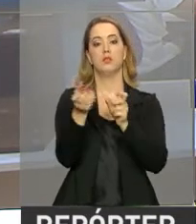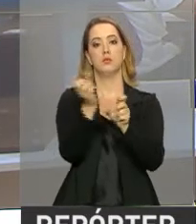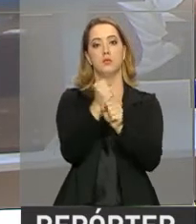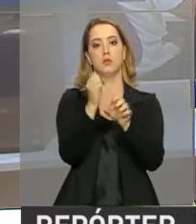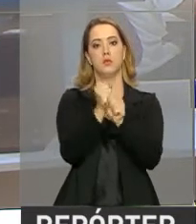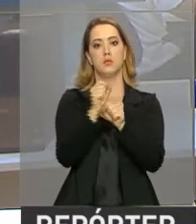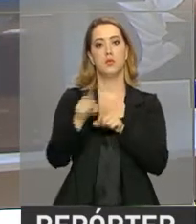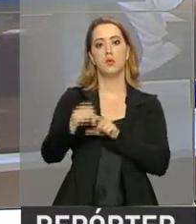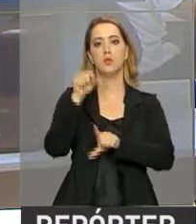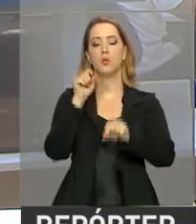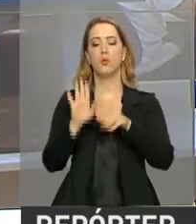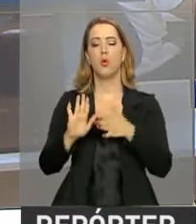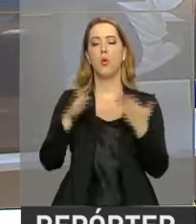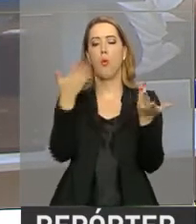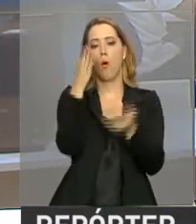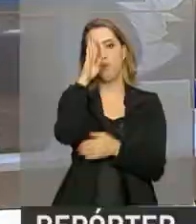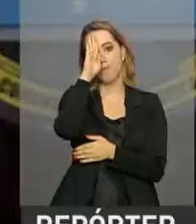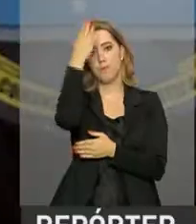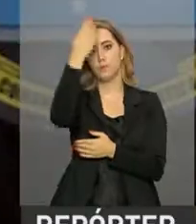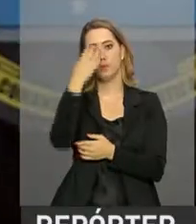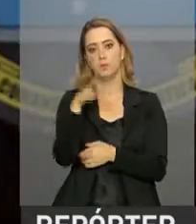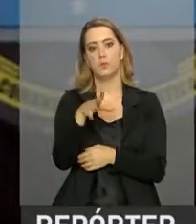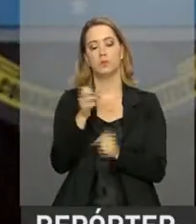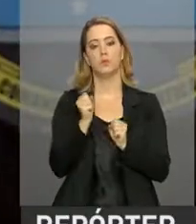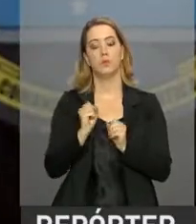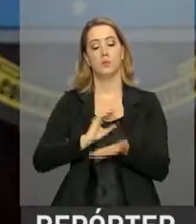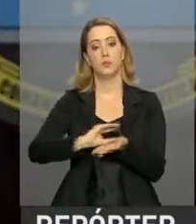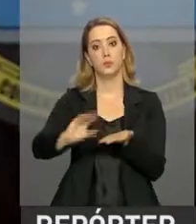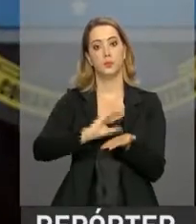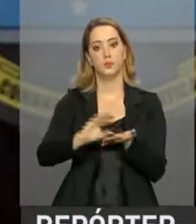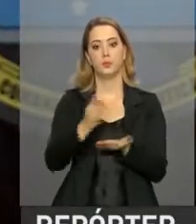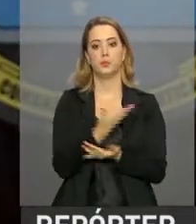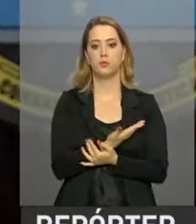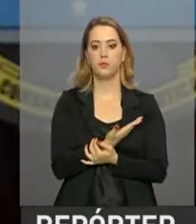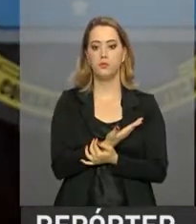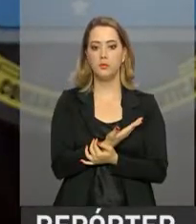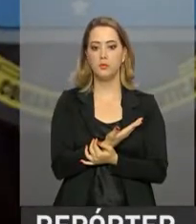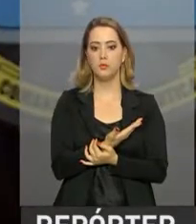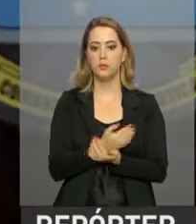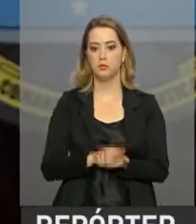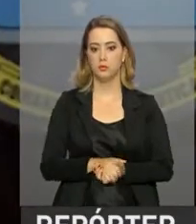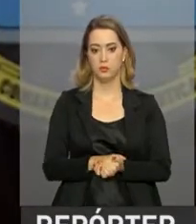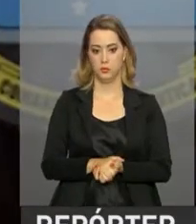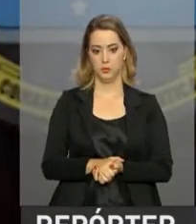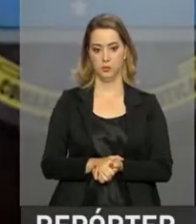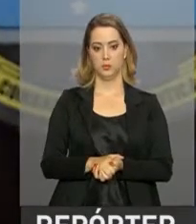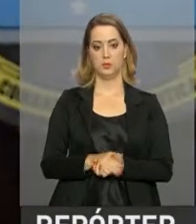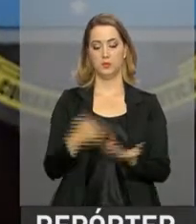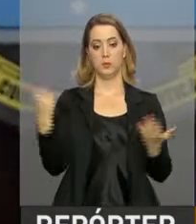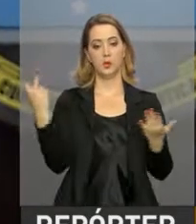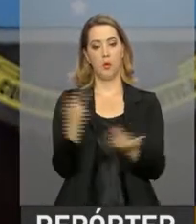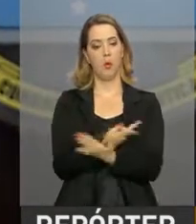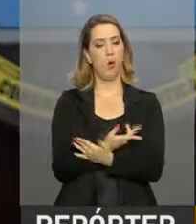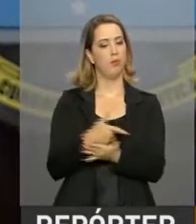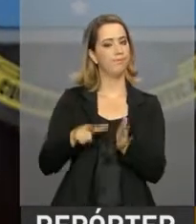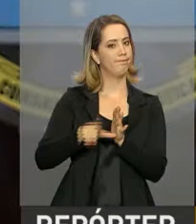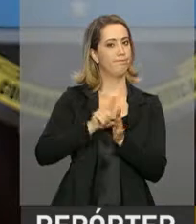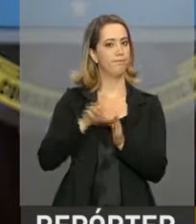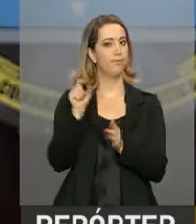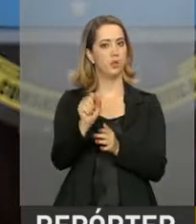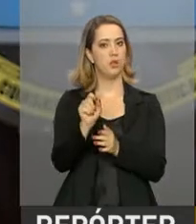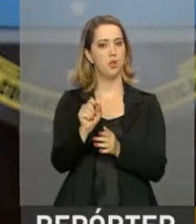para os gastos e investimentos o que se fez muito no passado recente ela